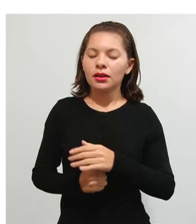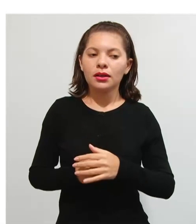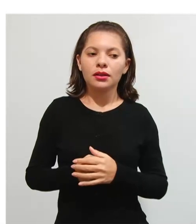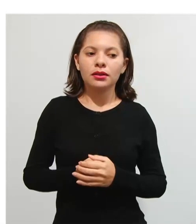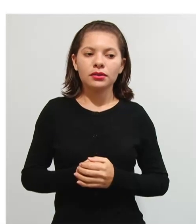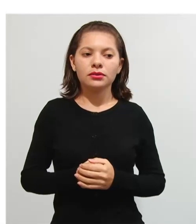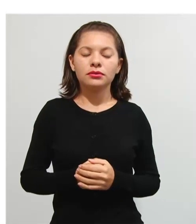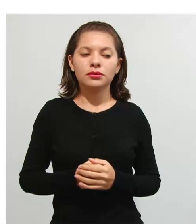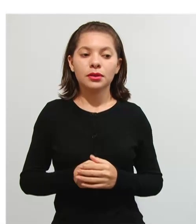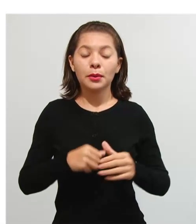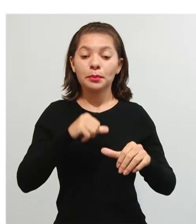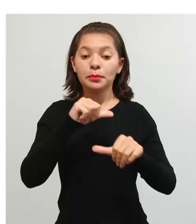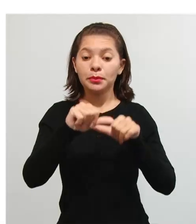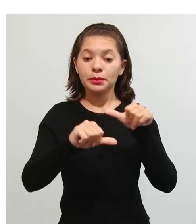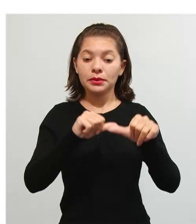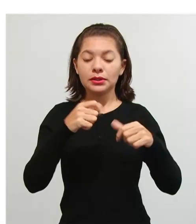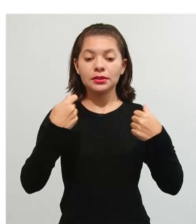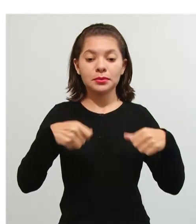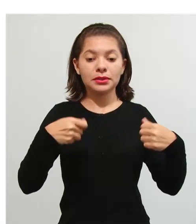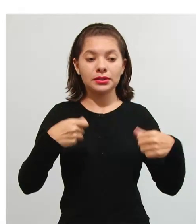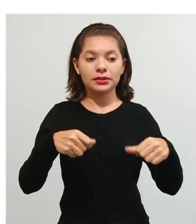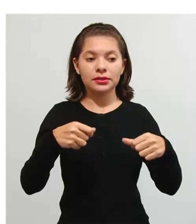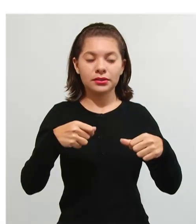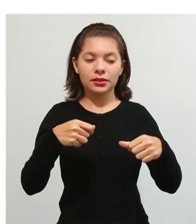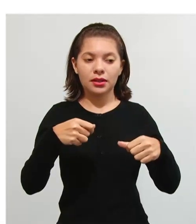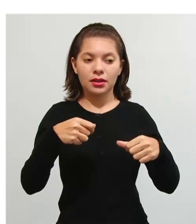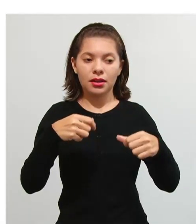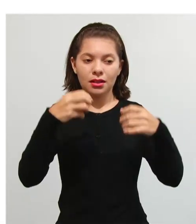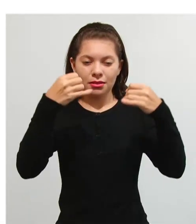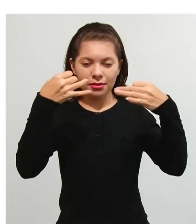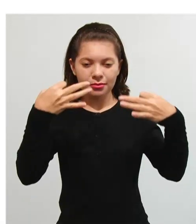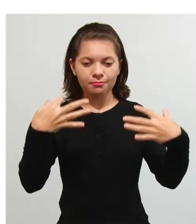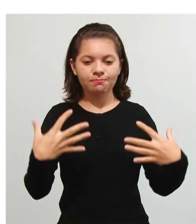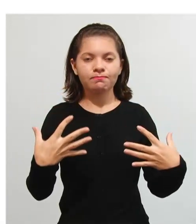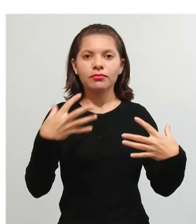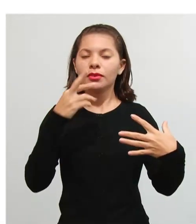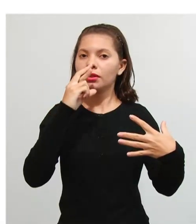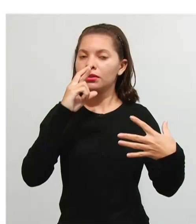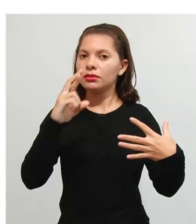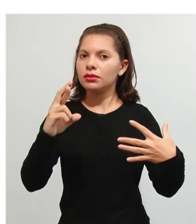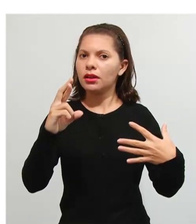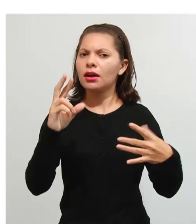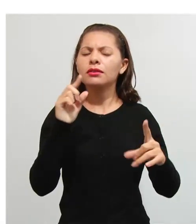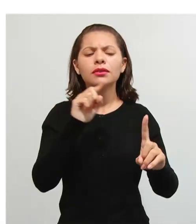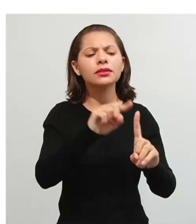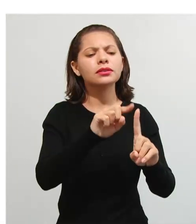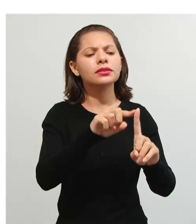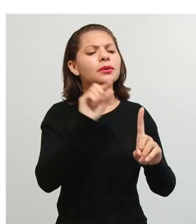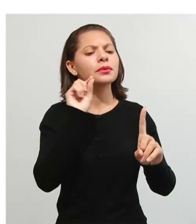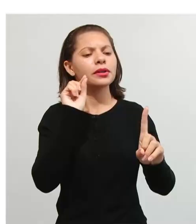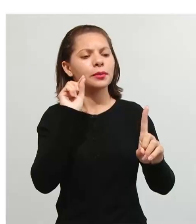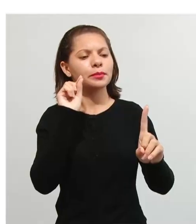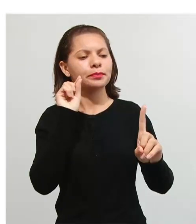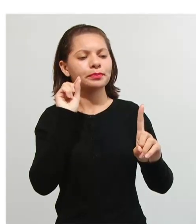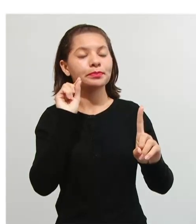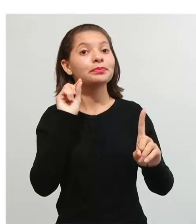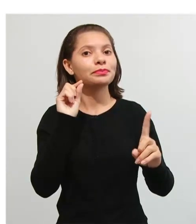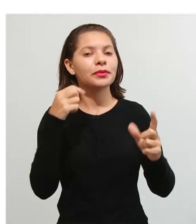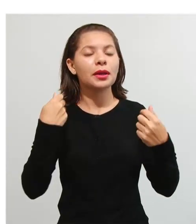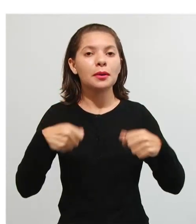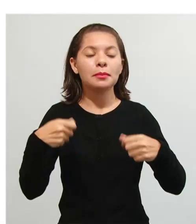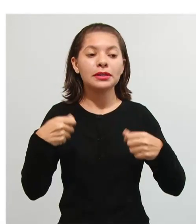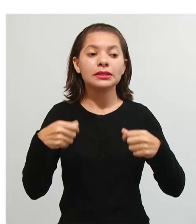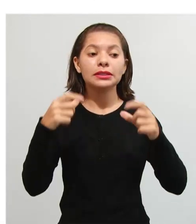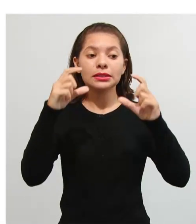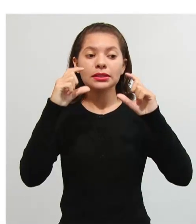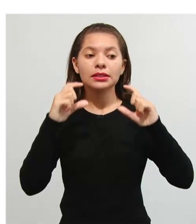ela precisa definir os resultados do que se pretende alcançar, organizar a